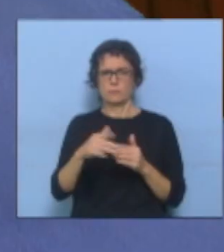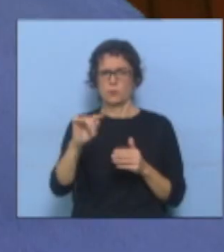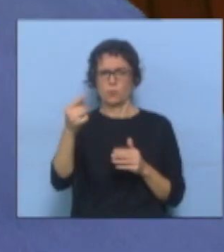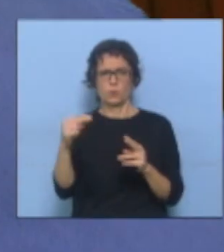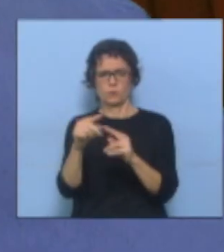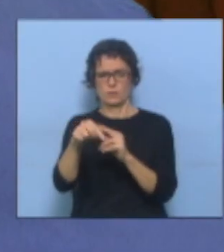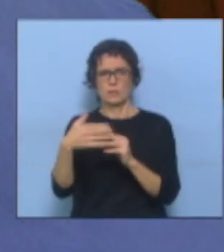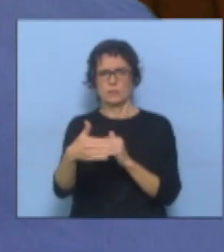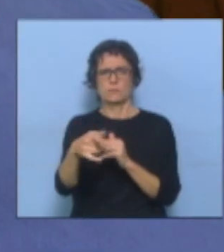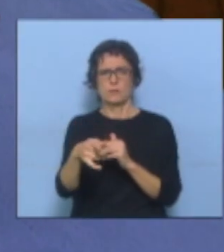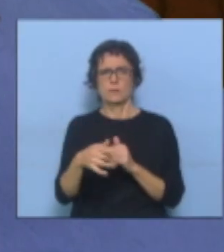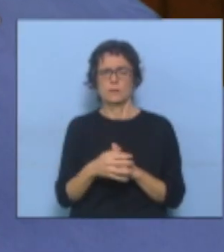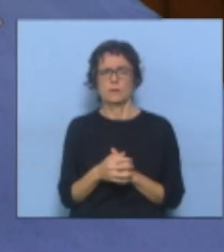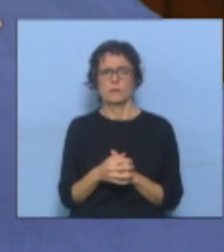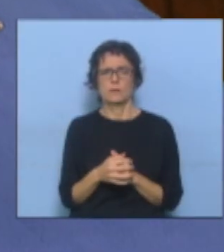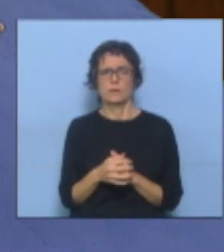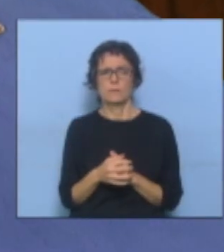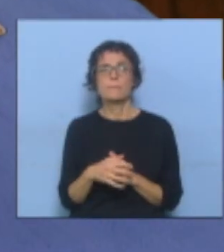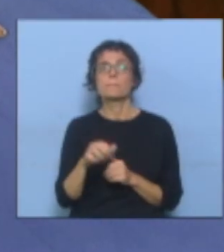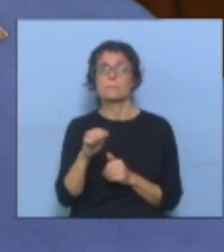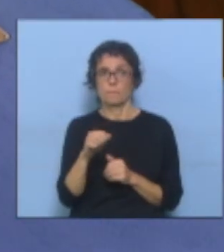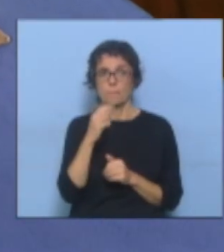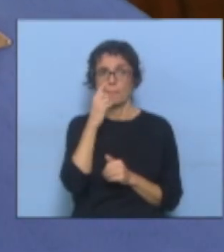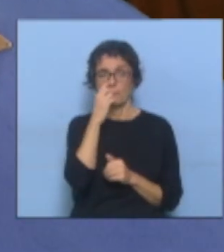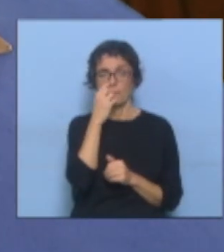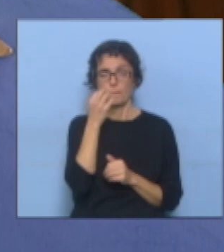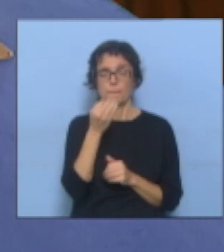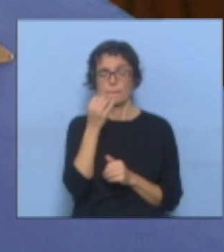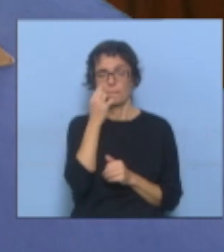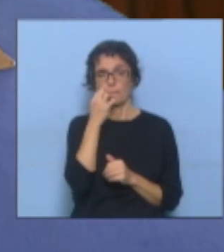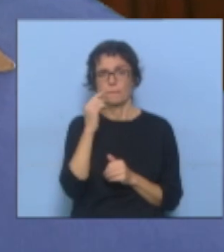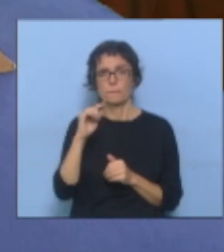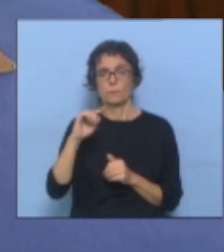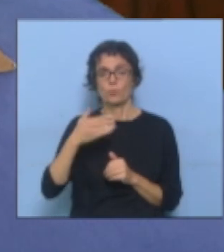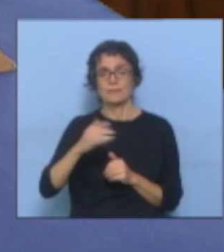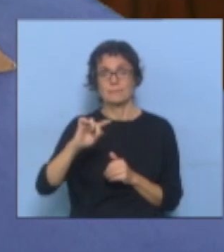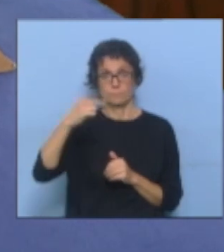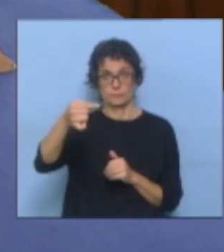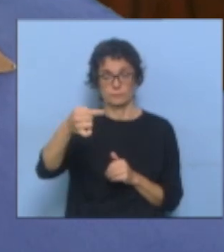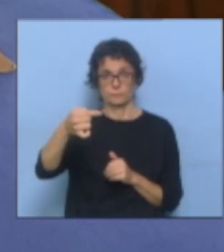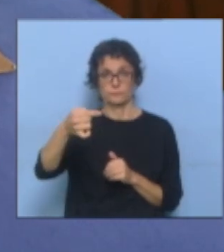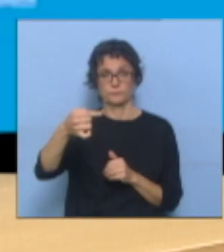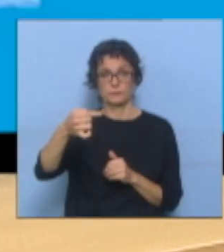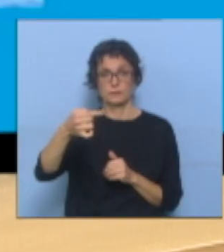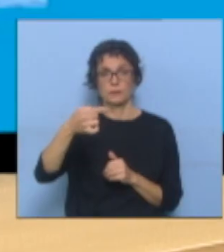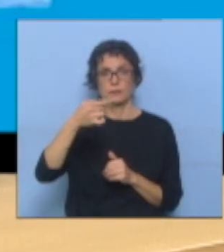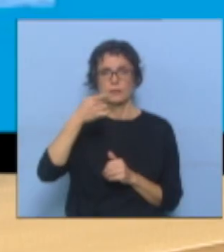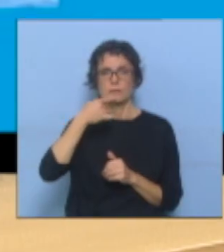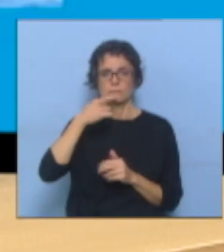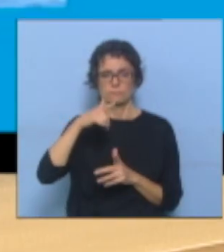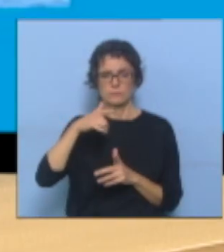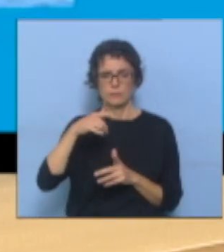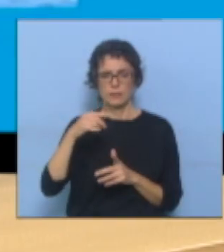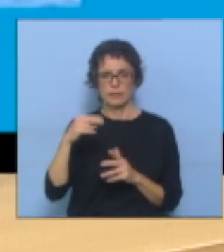preparação. Portanto, nós quando nos reunimos e verificamos que na próxima semana vão ocorrer 3 eventos